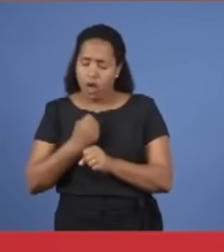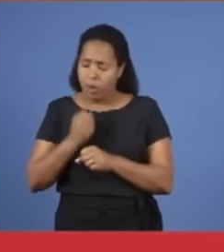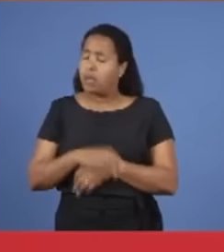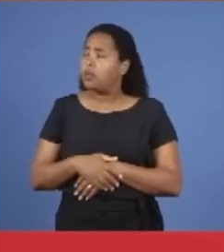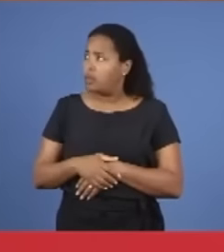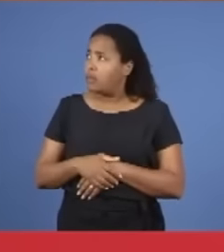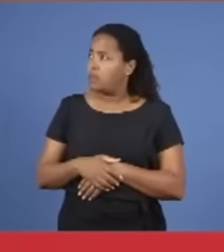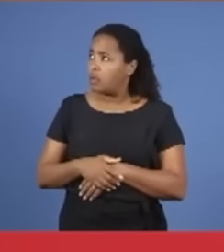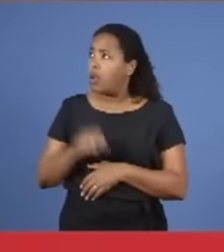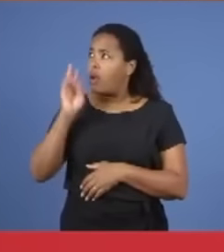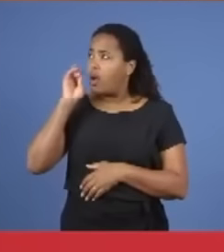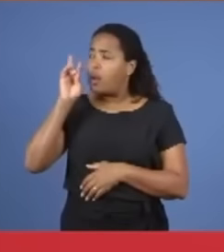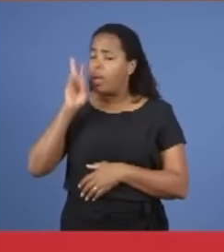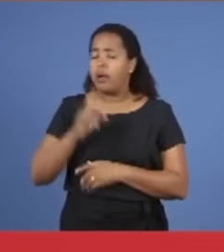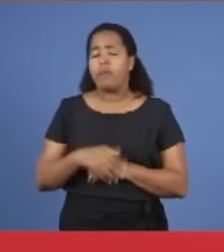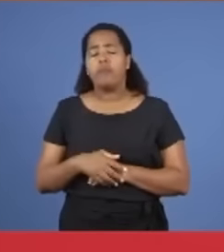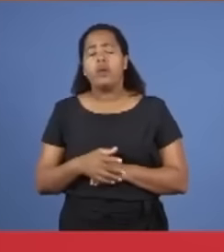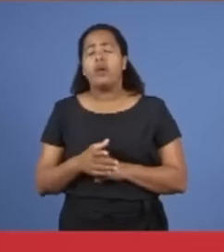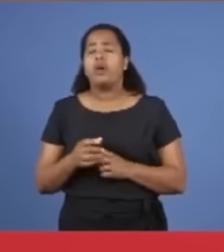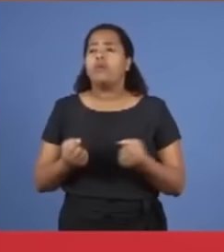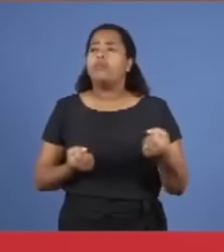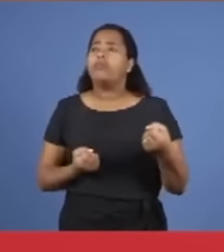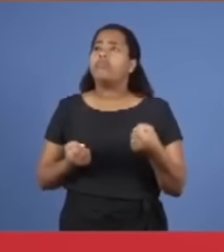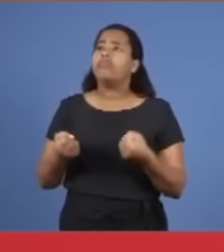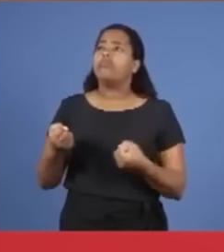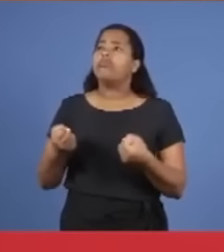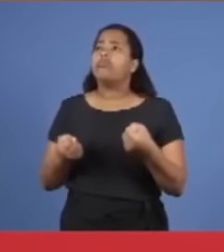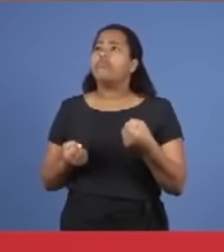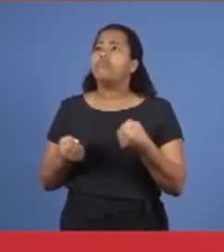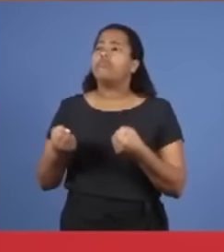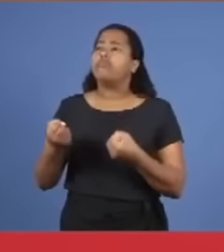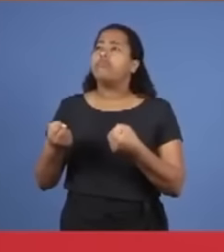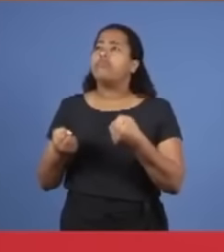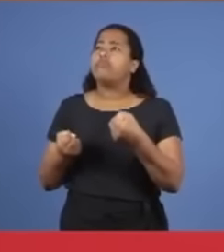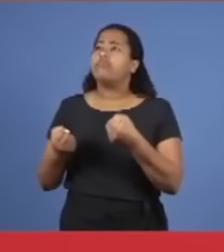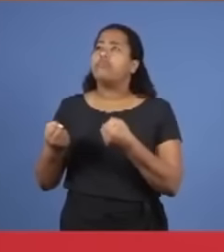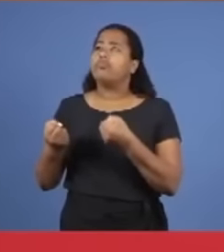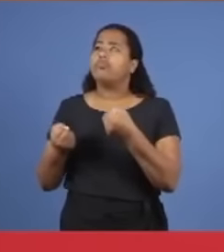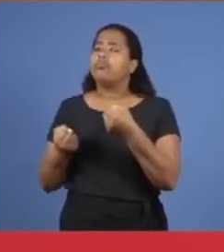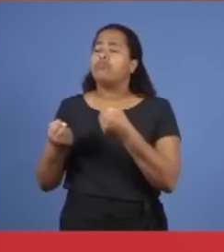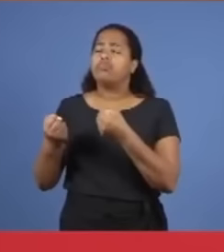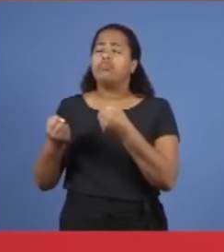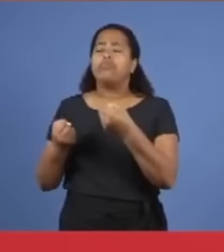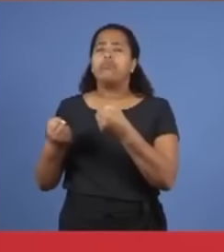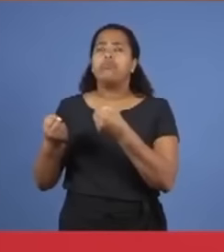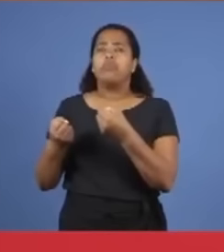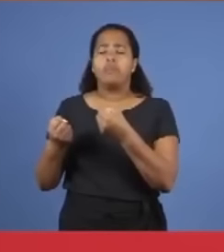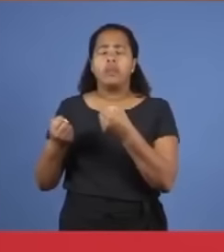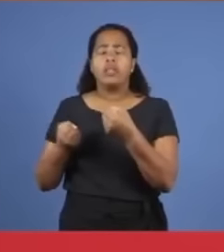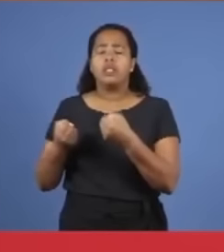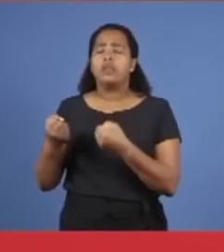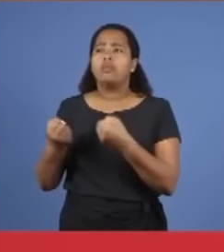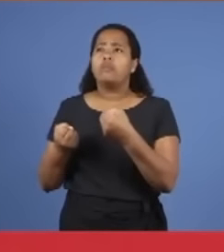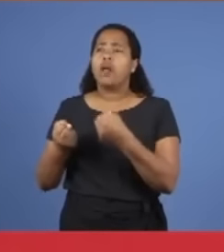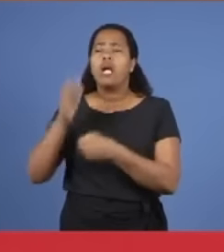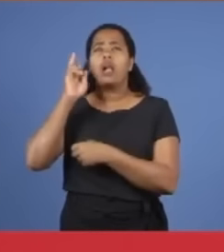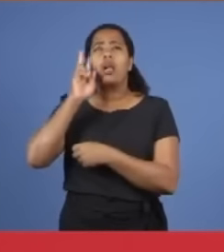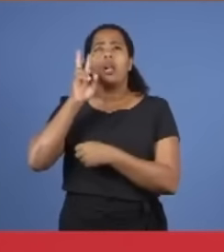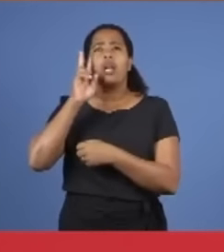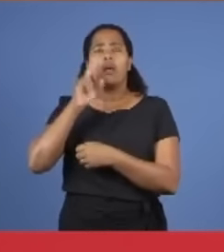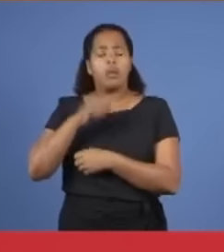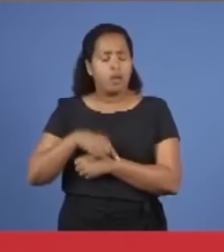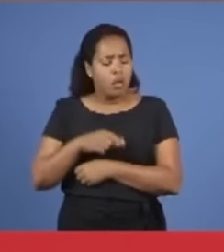lembrado. E começamos a subir lá no Manaim, que eu sou responsável, né? E começamos a lembrar. Você se